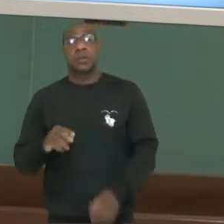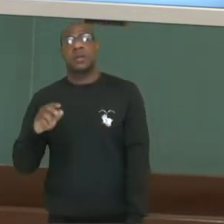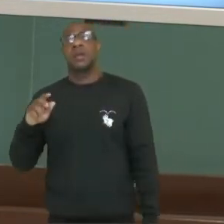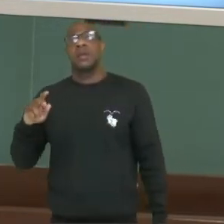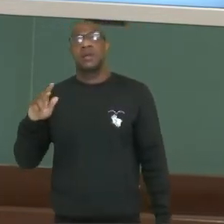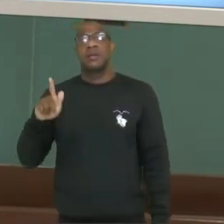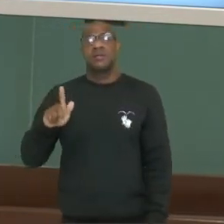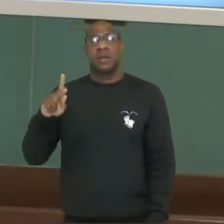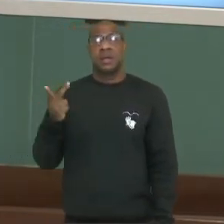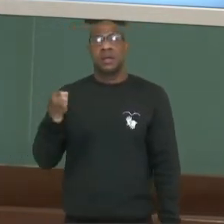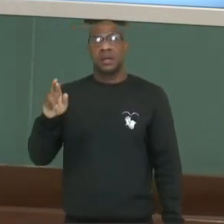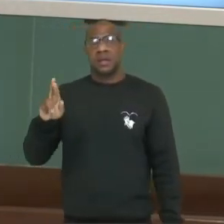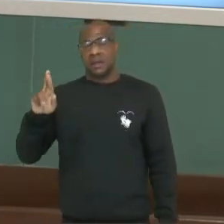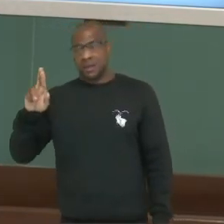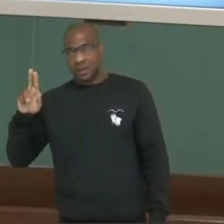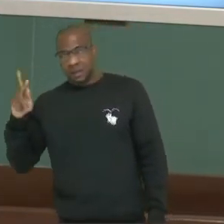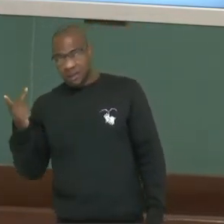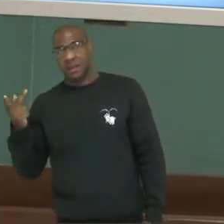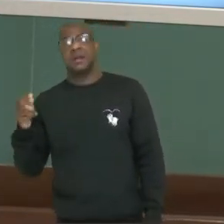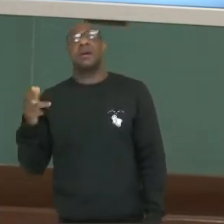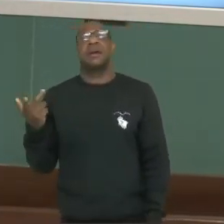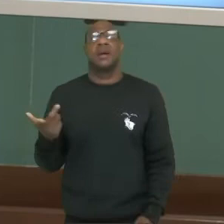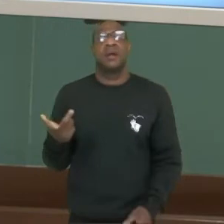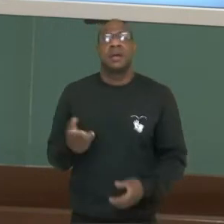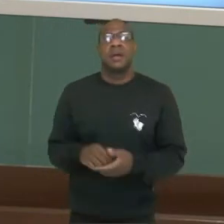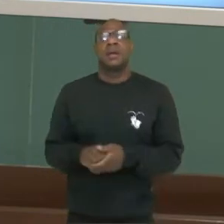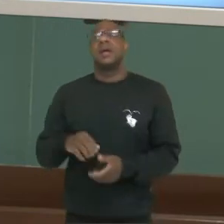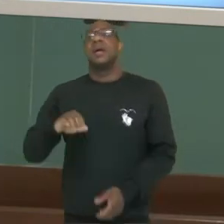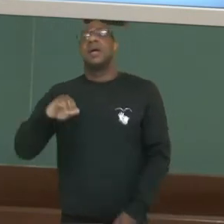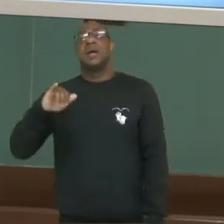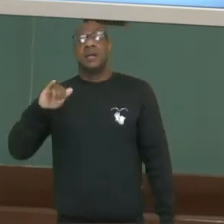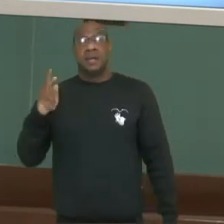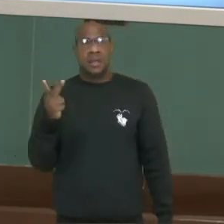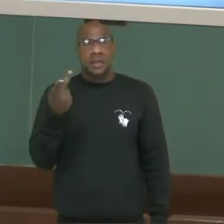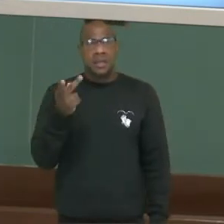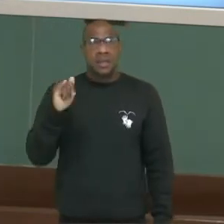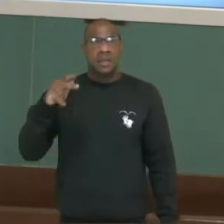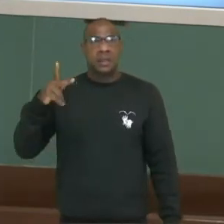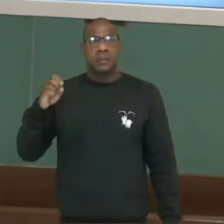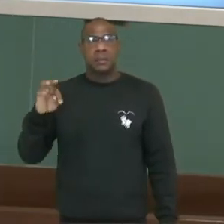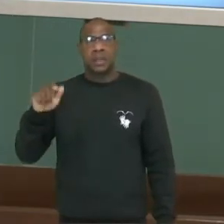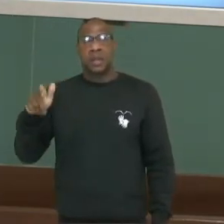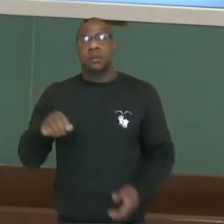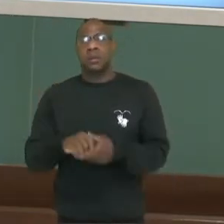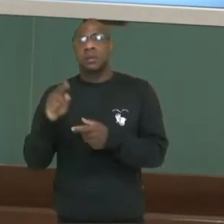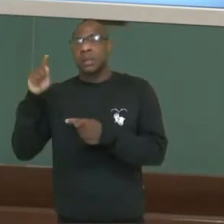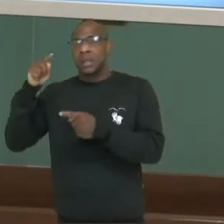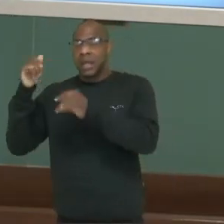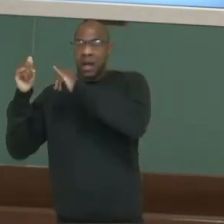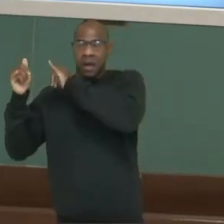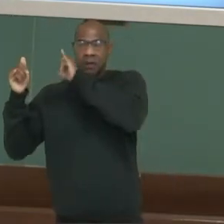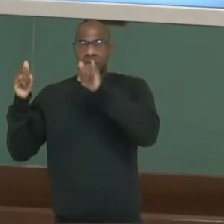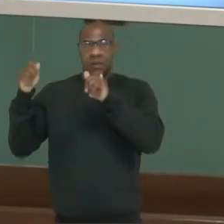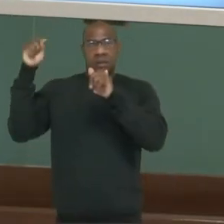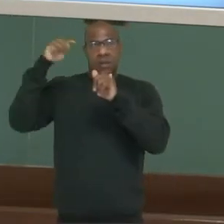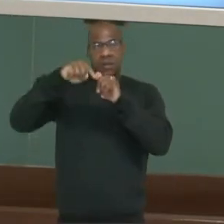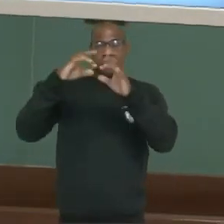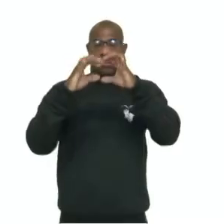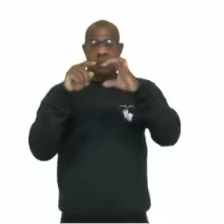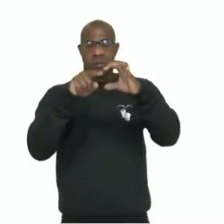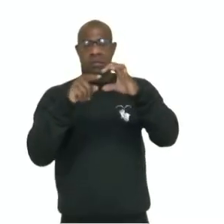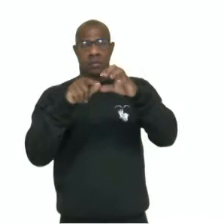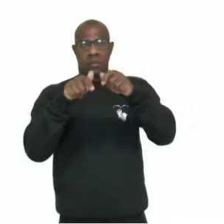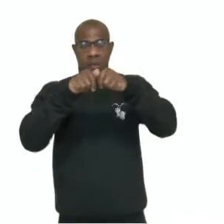GnRH é produzido lá pelo hipotálamo. O que ele faz? Ele vai mandar um sinal para a hipófise, que é a glândula